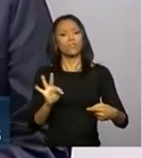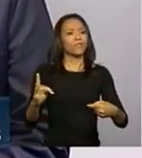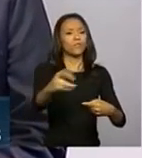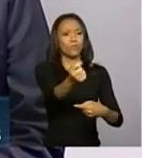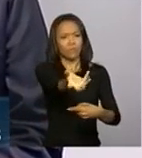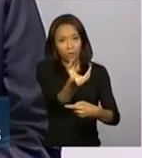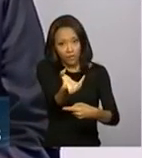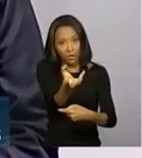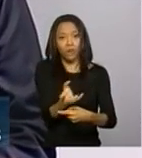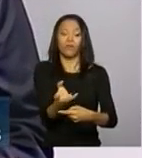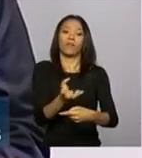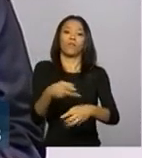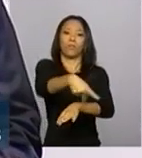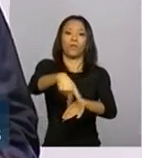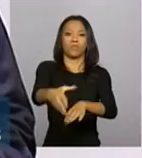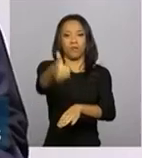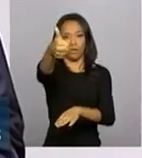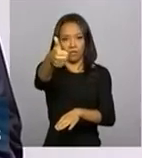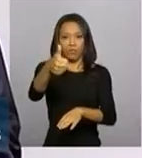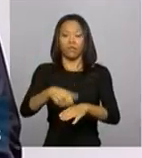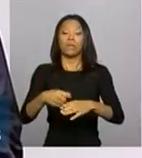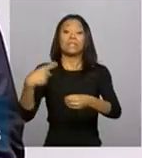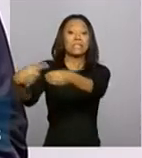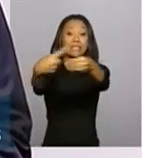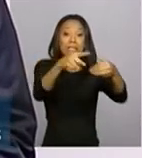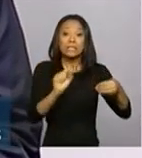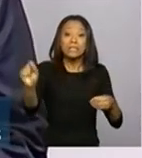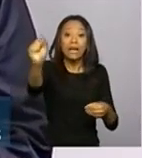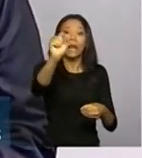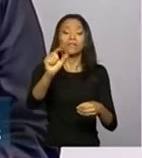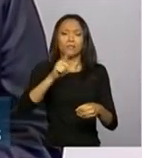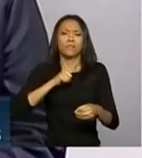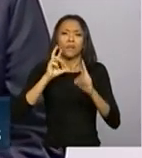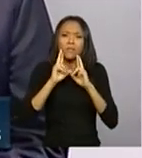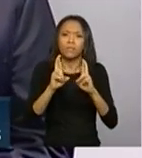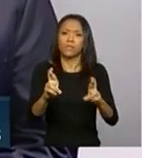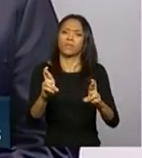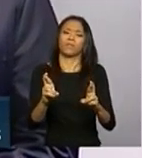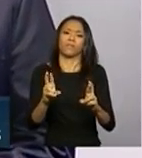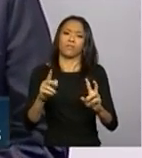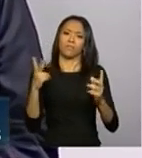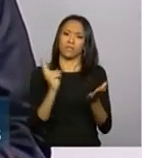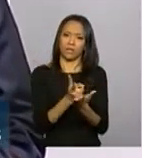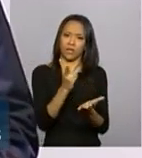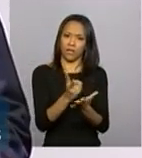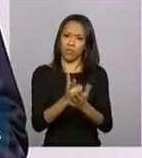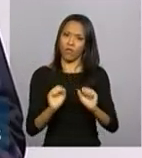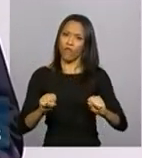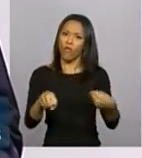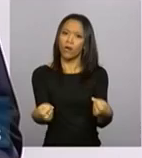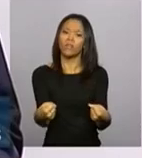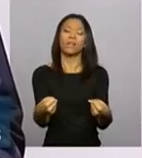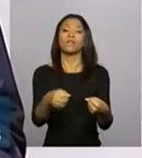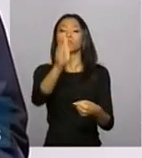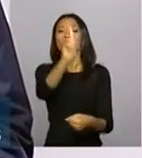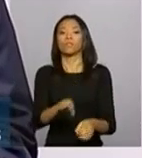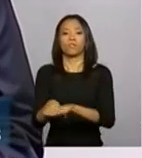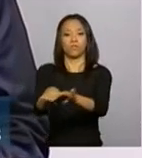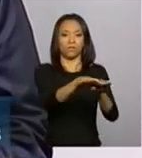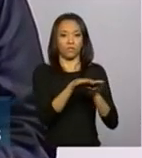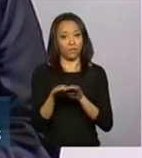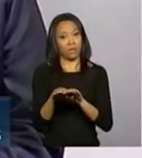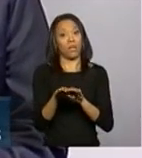um país melhor, cidades mais respeitosas que valorizem e fortaleçam a democracia. E é